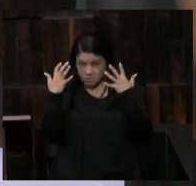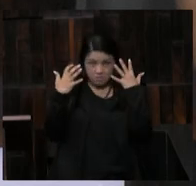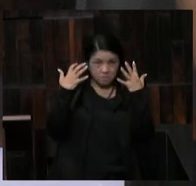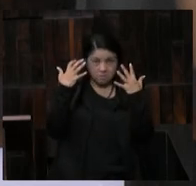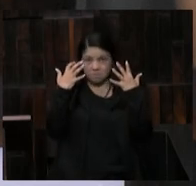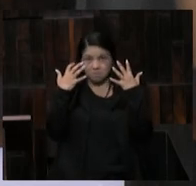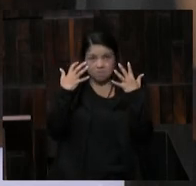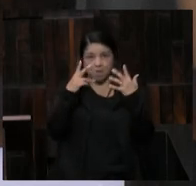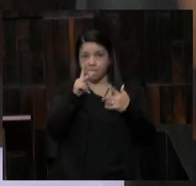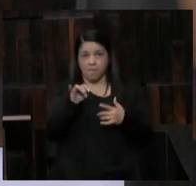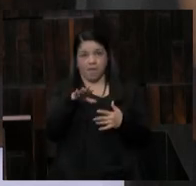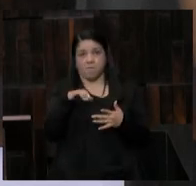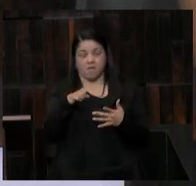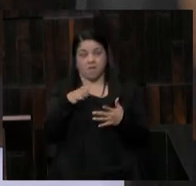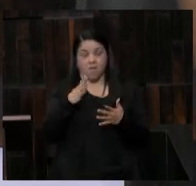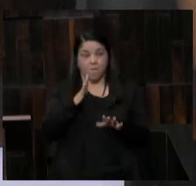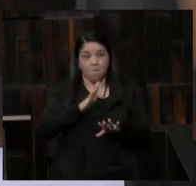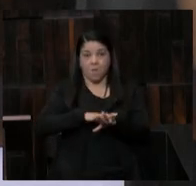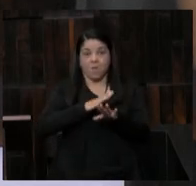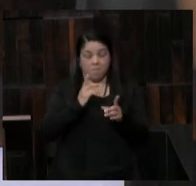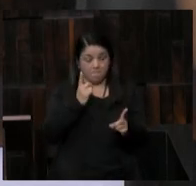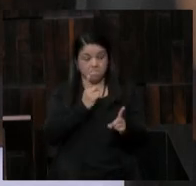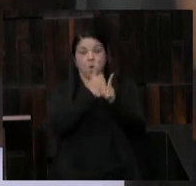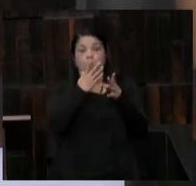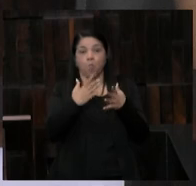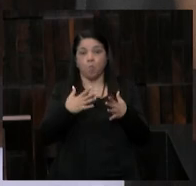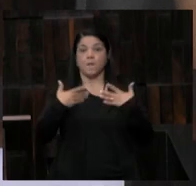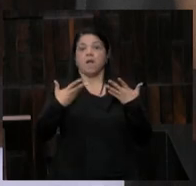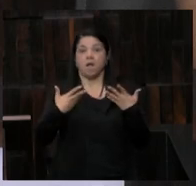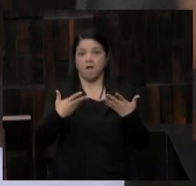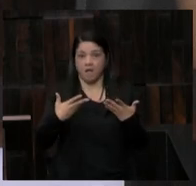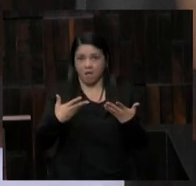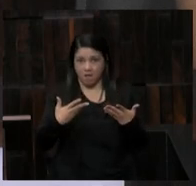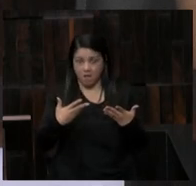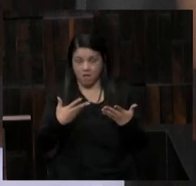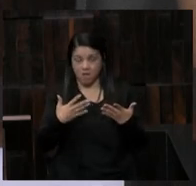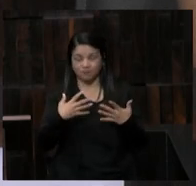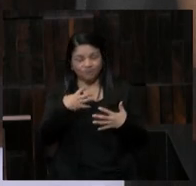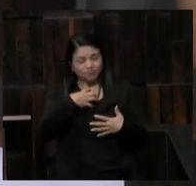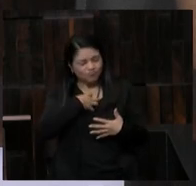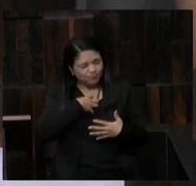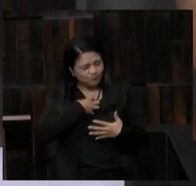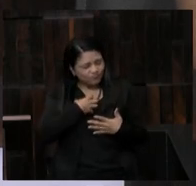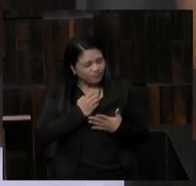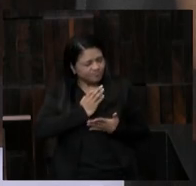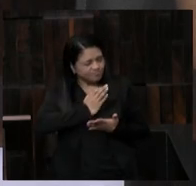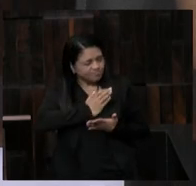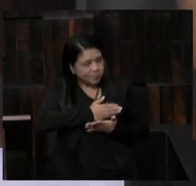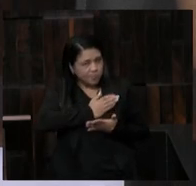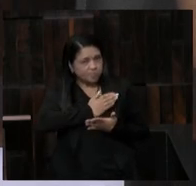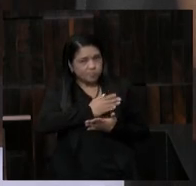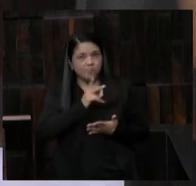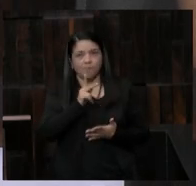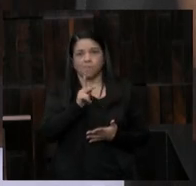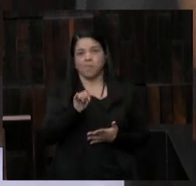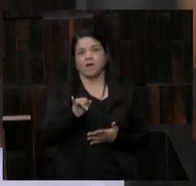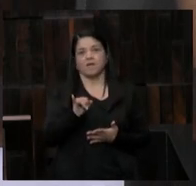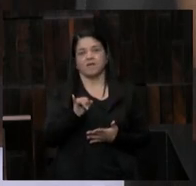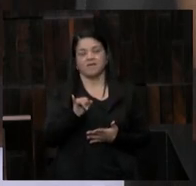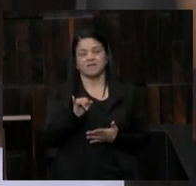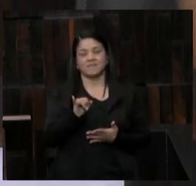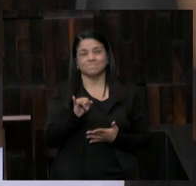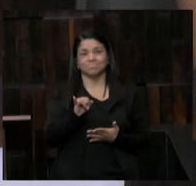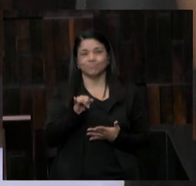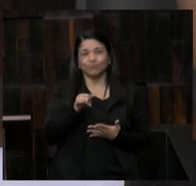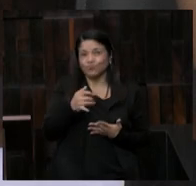não esperava que fosse receber aquele diagnóstico. E no íntimo do coração, o pai talvez